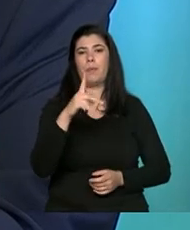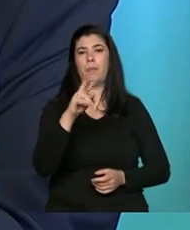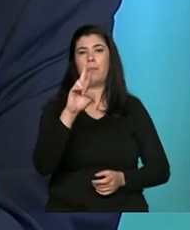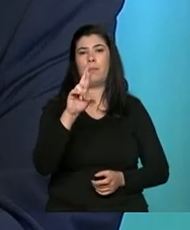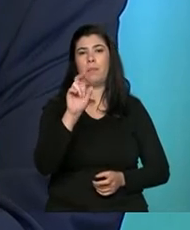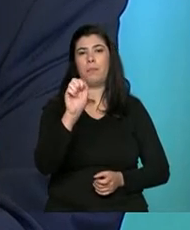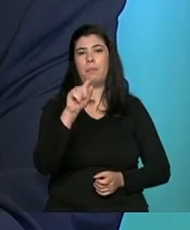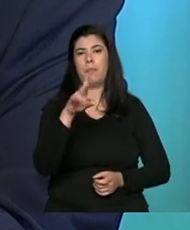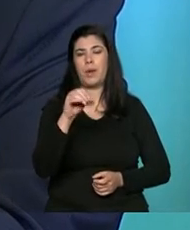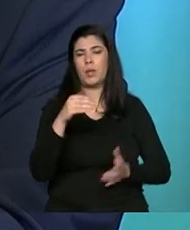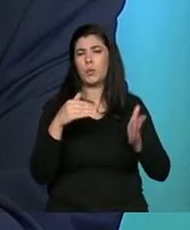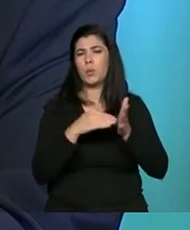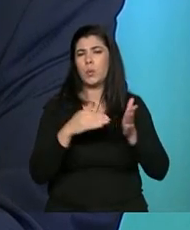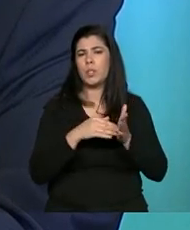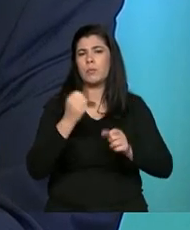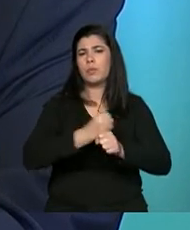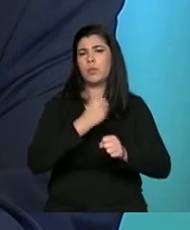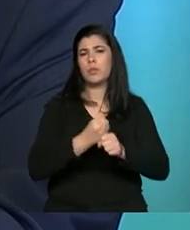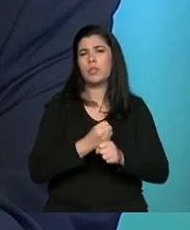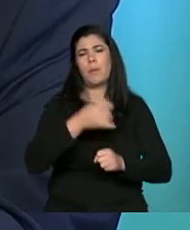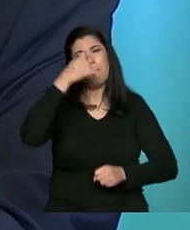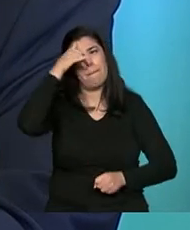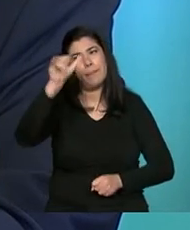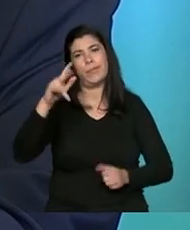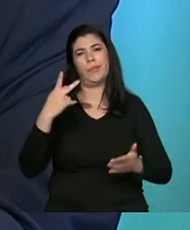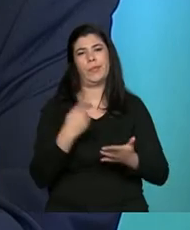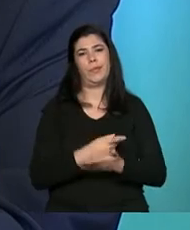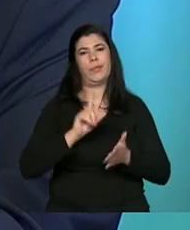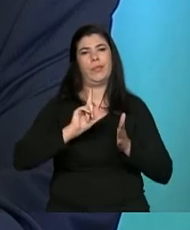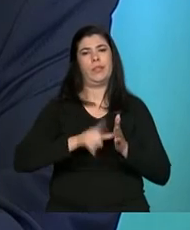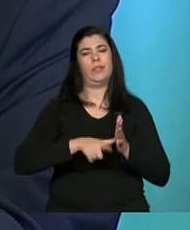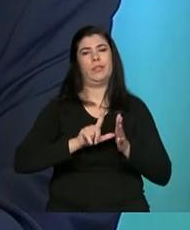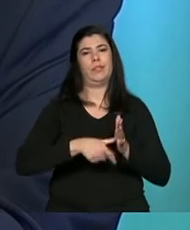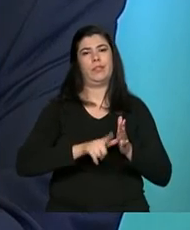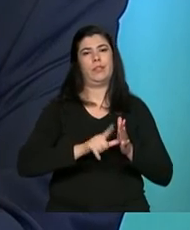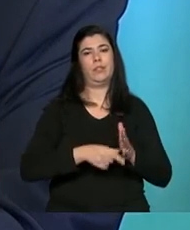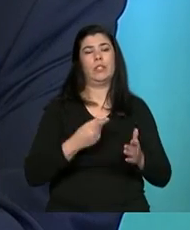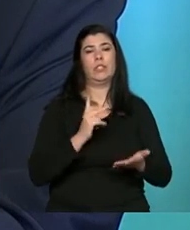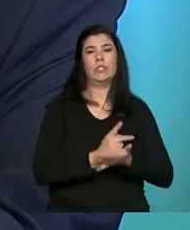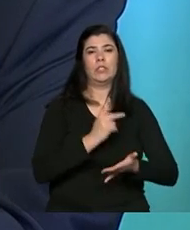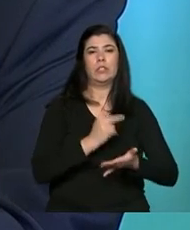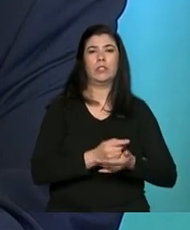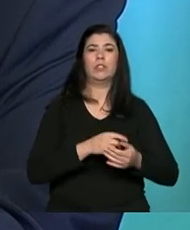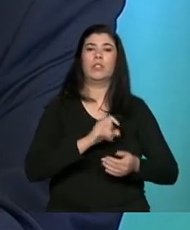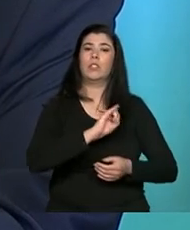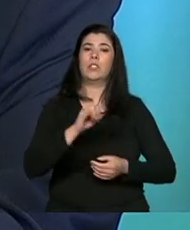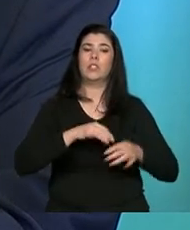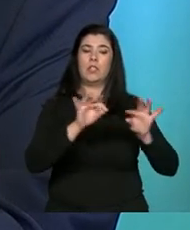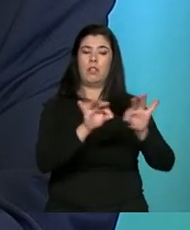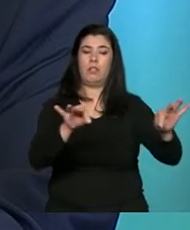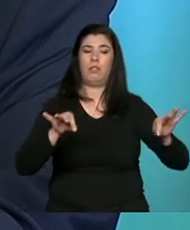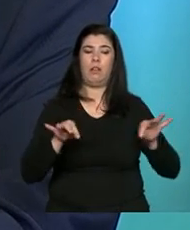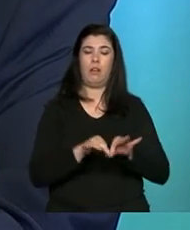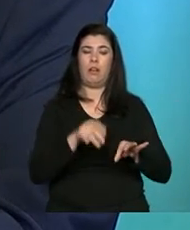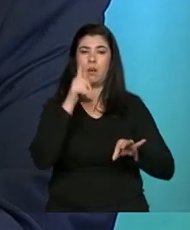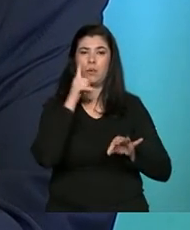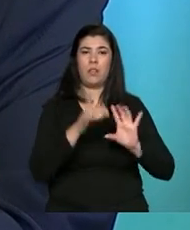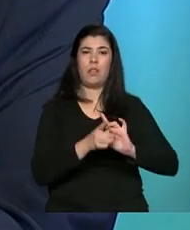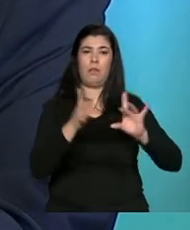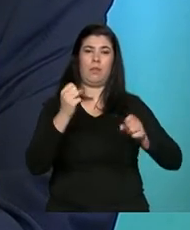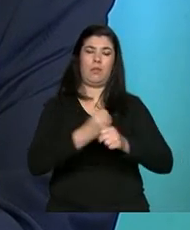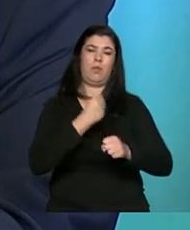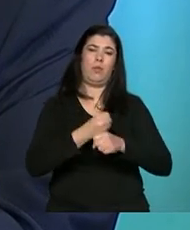não tenhamos mais atrasos na liberação seja do licenciamento ambiental seja das